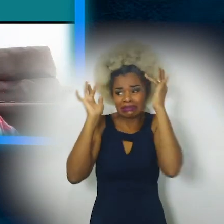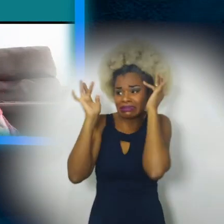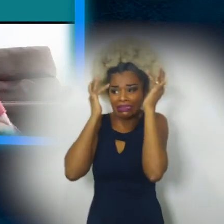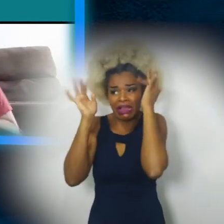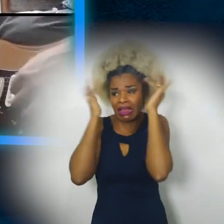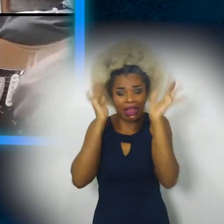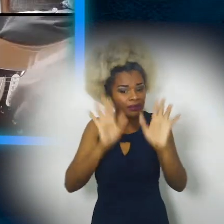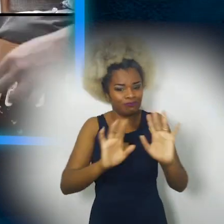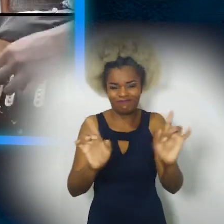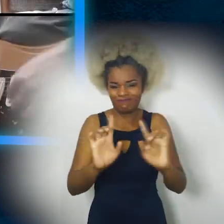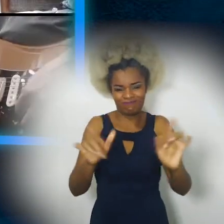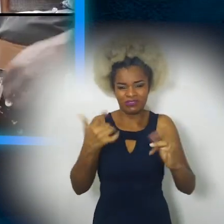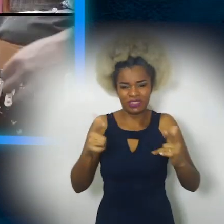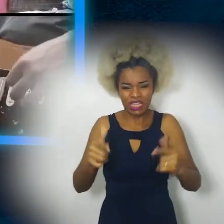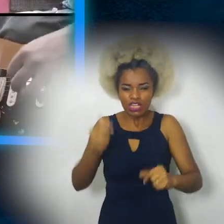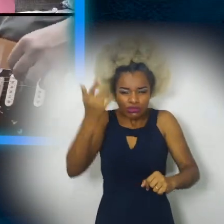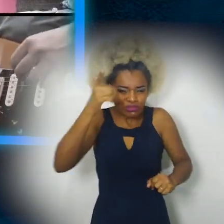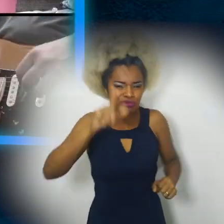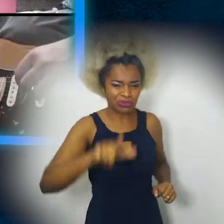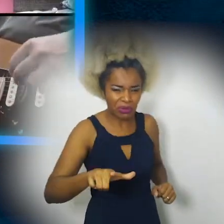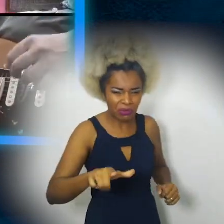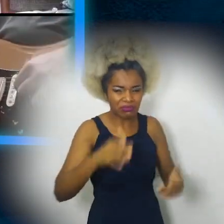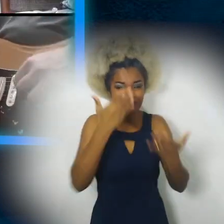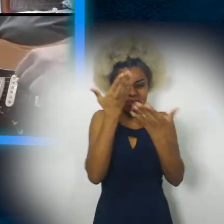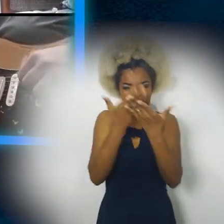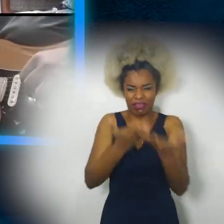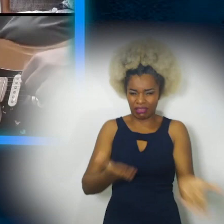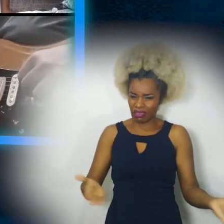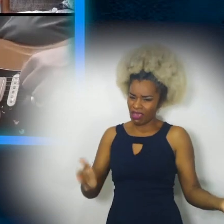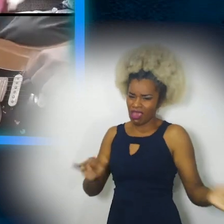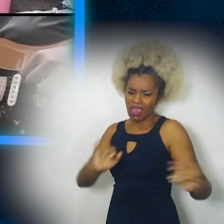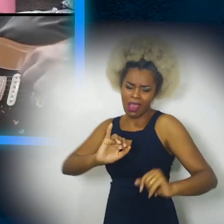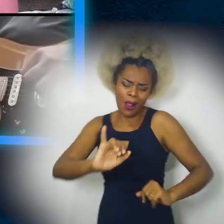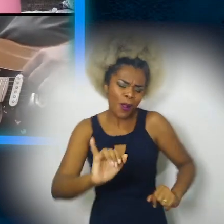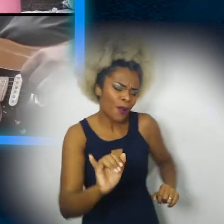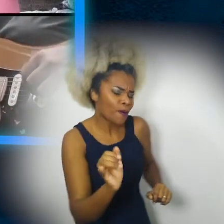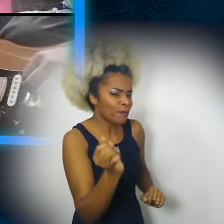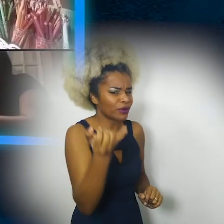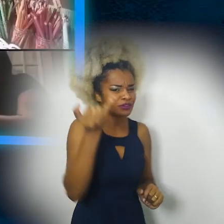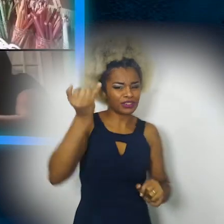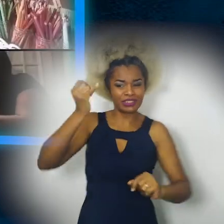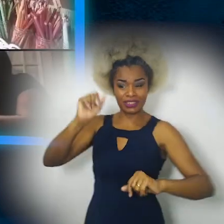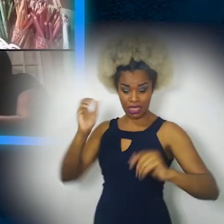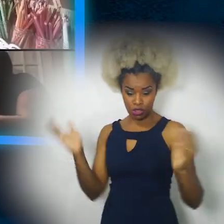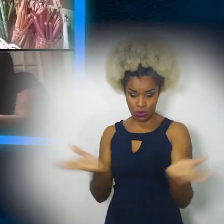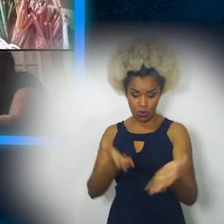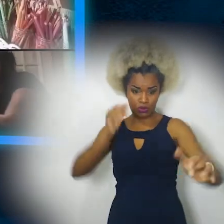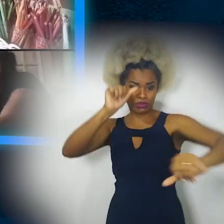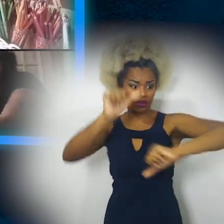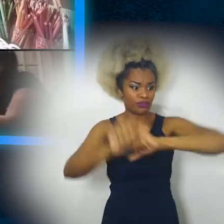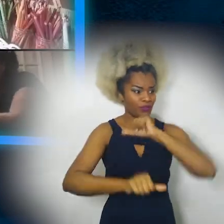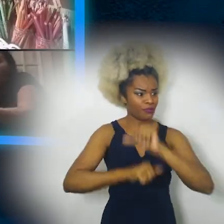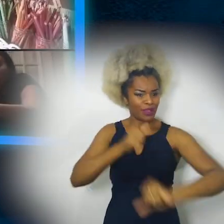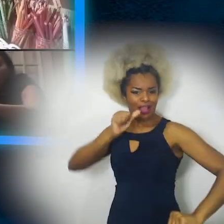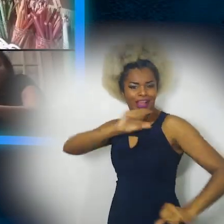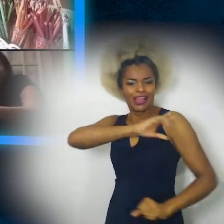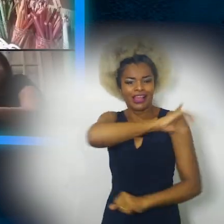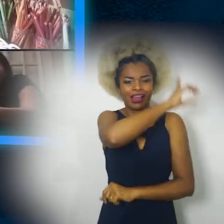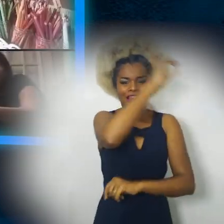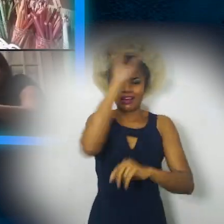hesitar e outra vez deixar passar a chance de fazer do